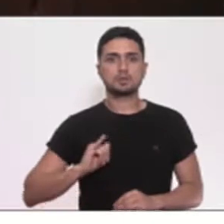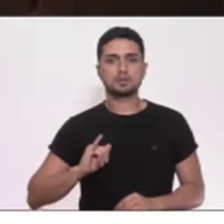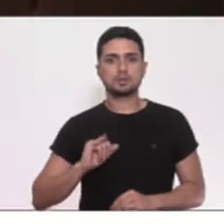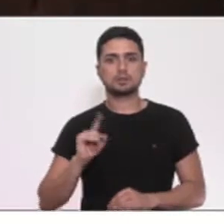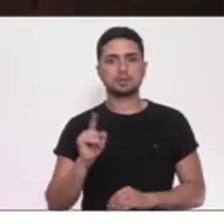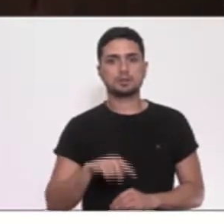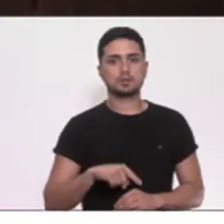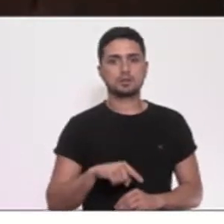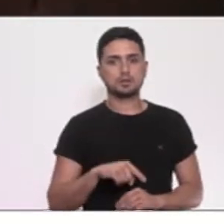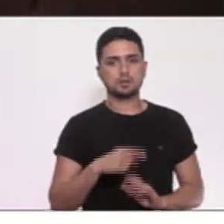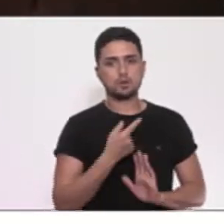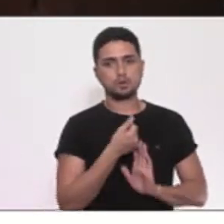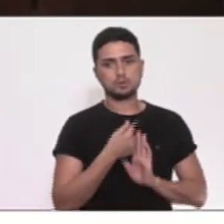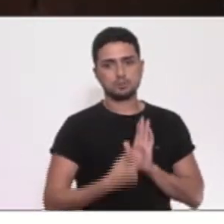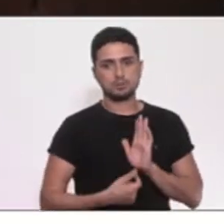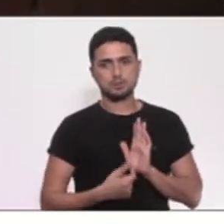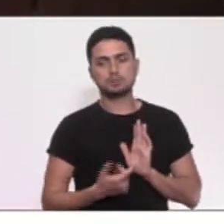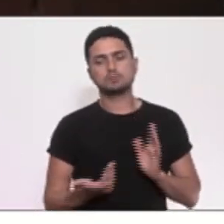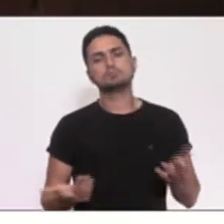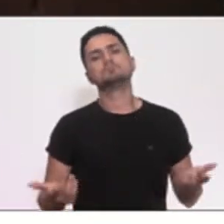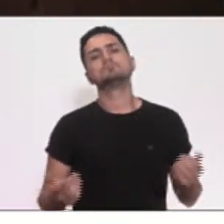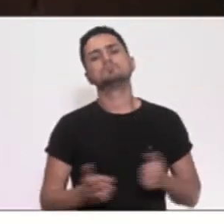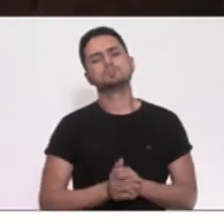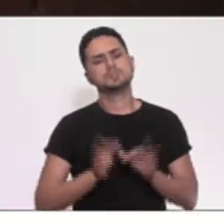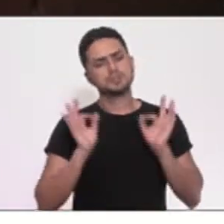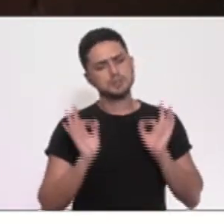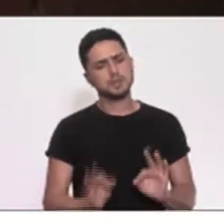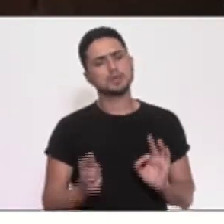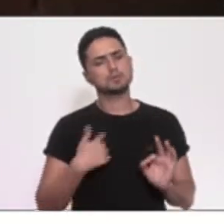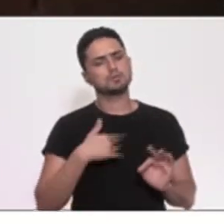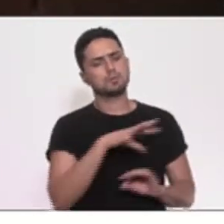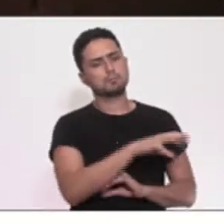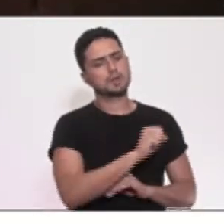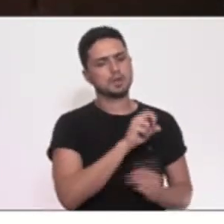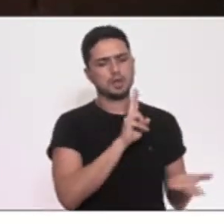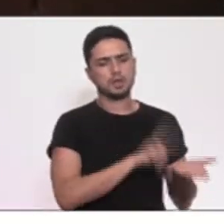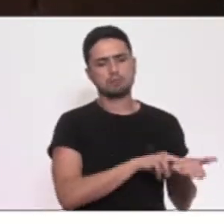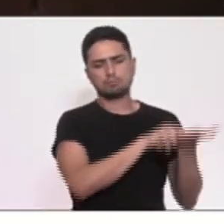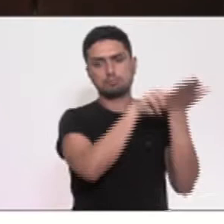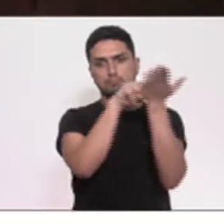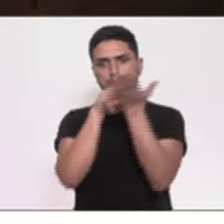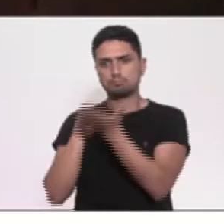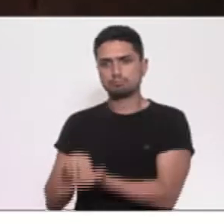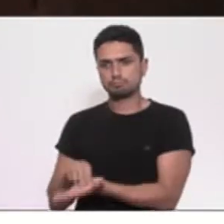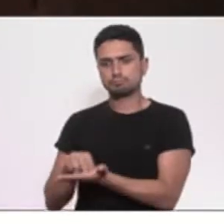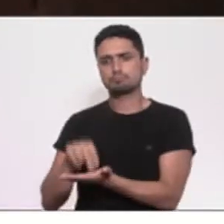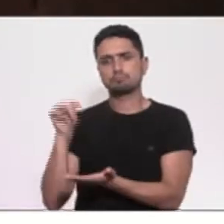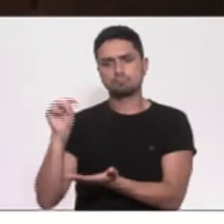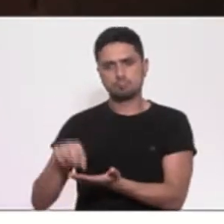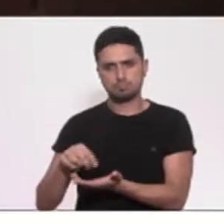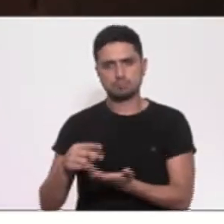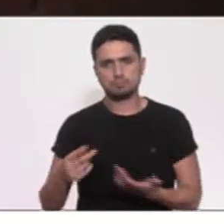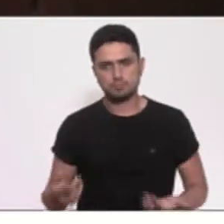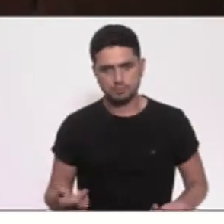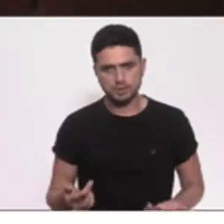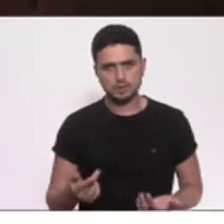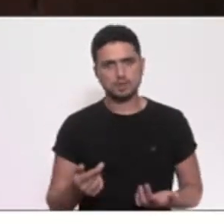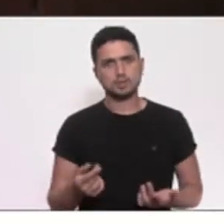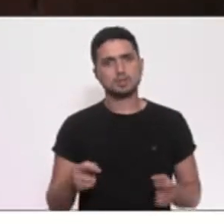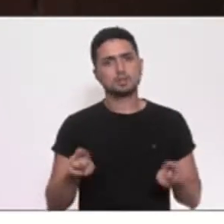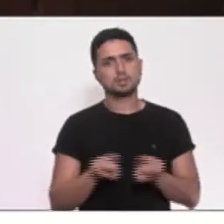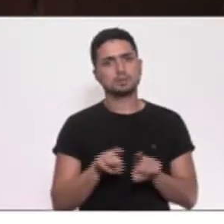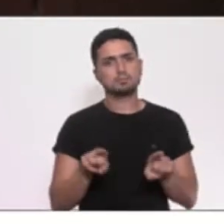levarei esses itens apontados pelo Tribunal de Contas. Aliás, eu destaco aqui, no